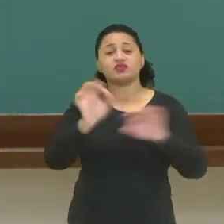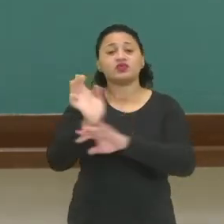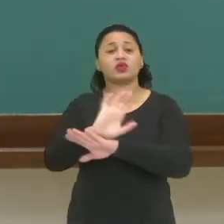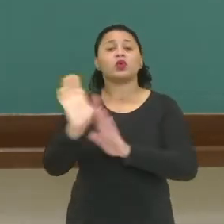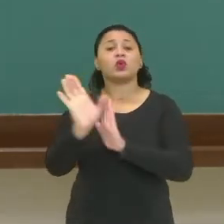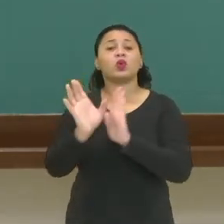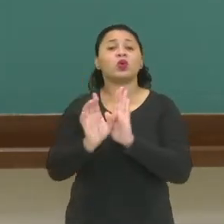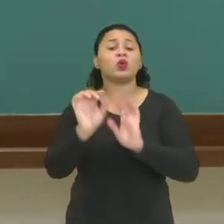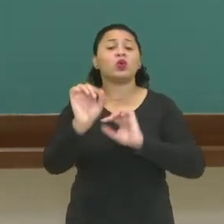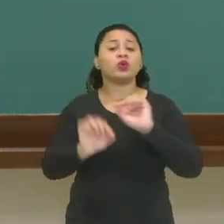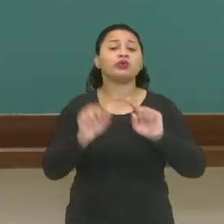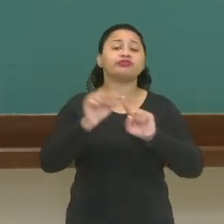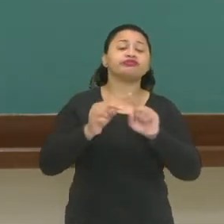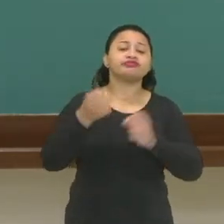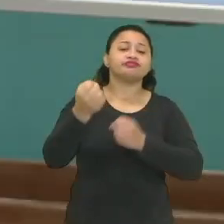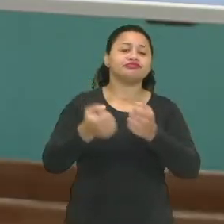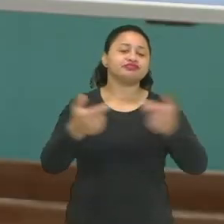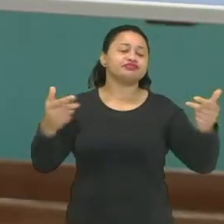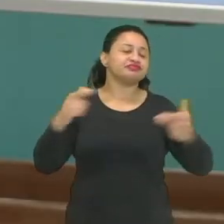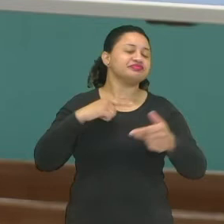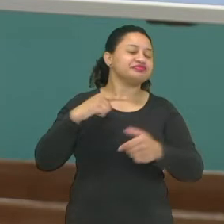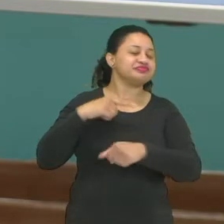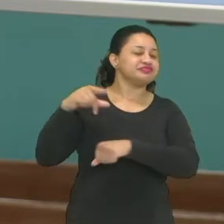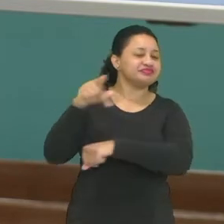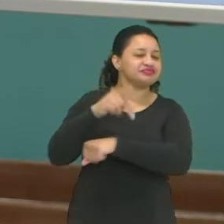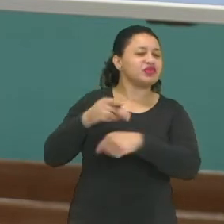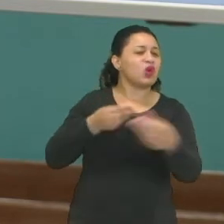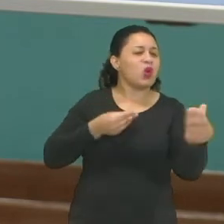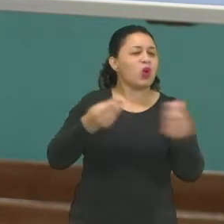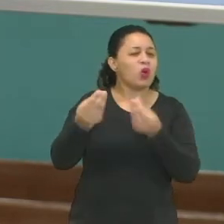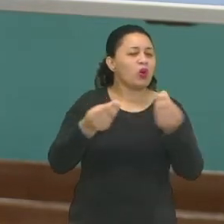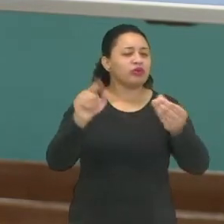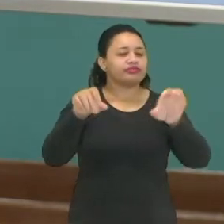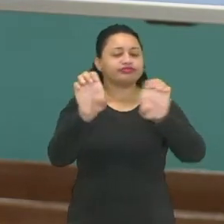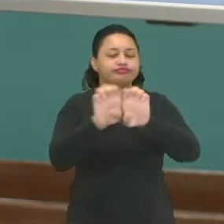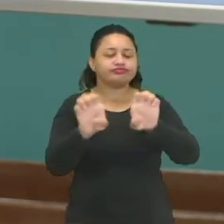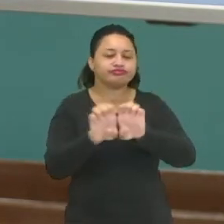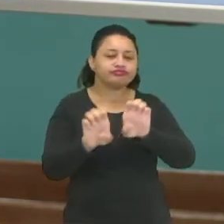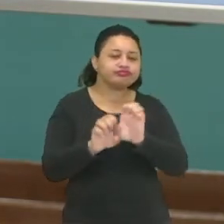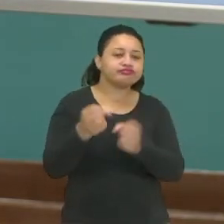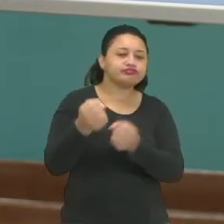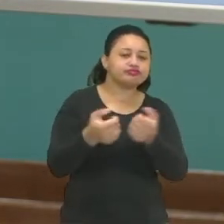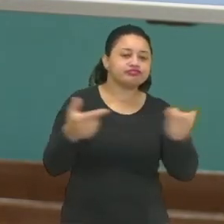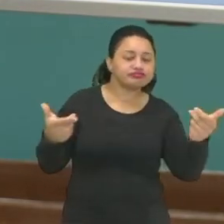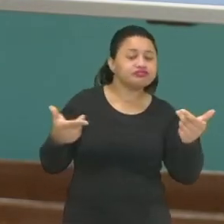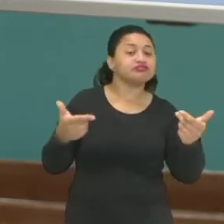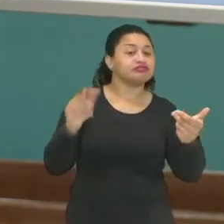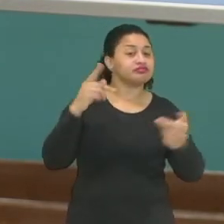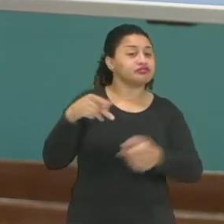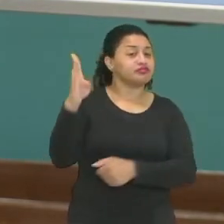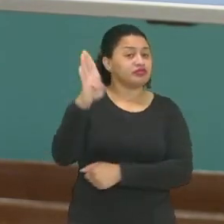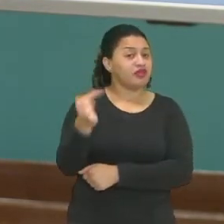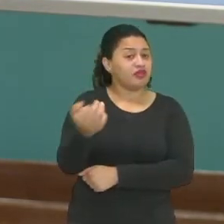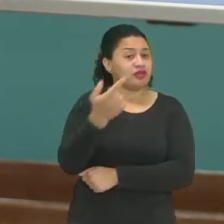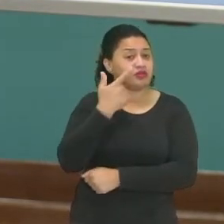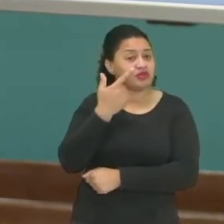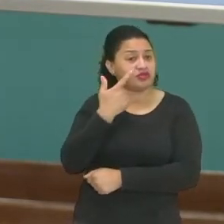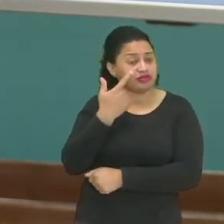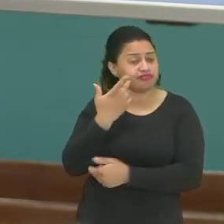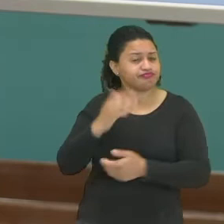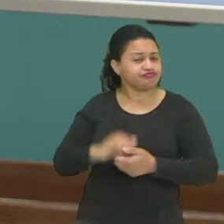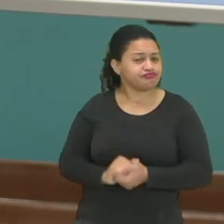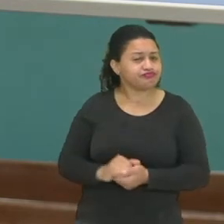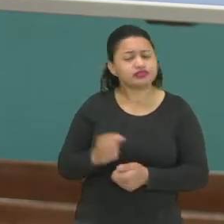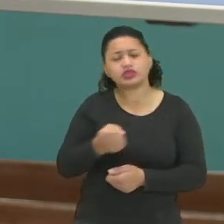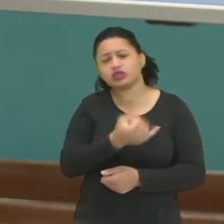sobre os meios de transporte no nosso país, tá bom? Como que é a infraestrutura de transporte no Brasil. Vamos acompanhar então? Olha só, quais